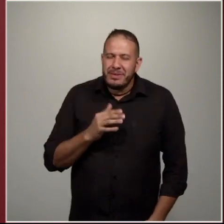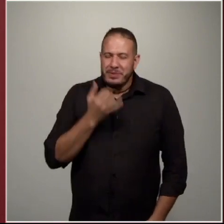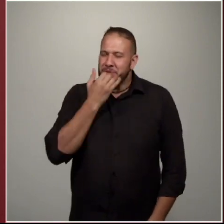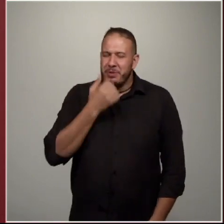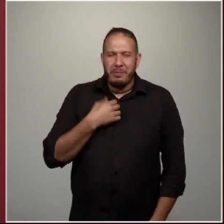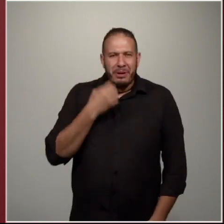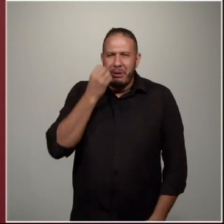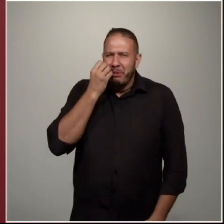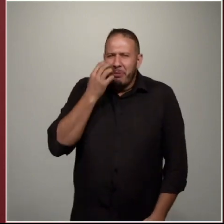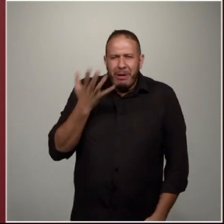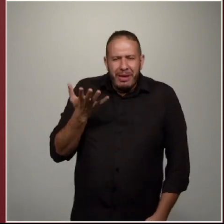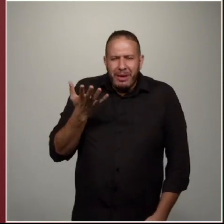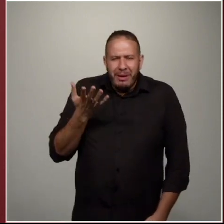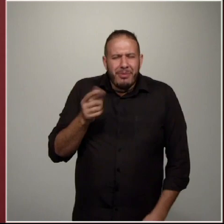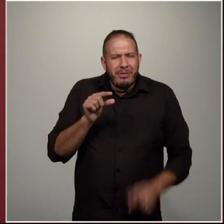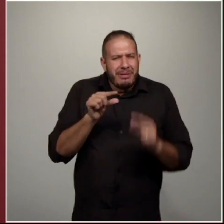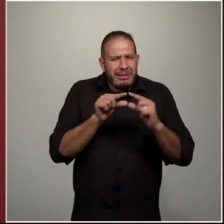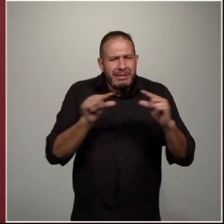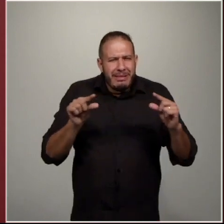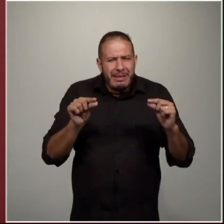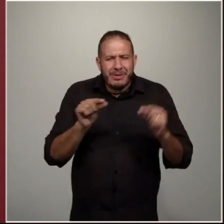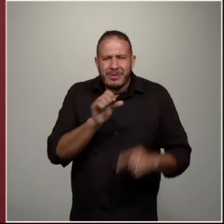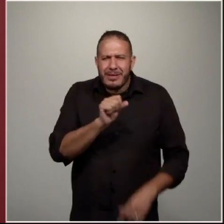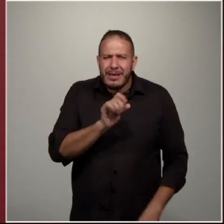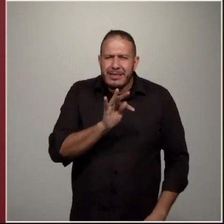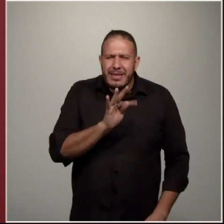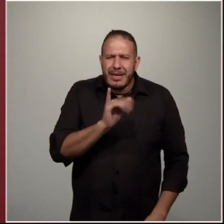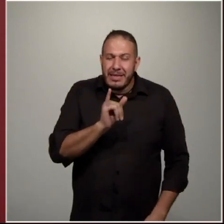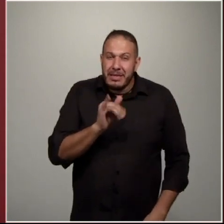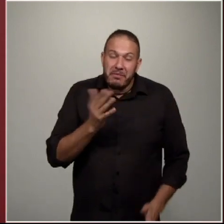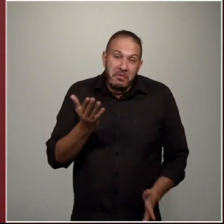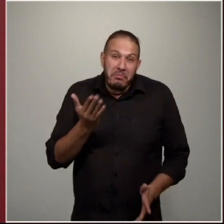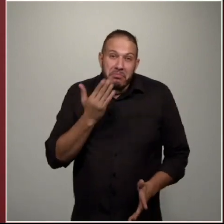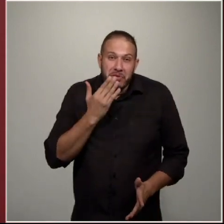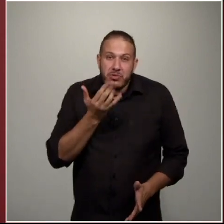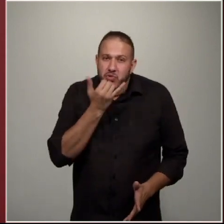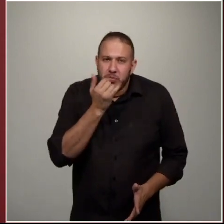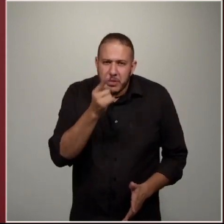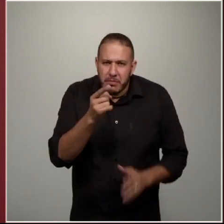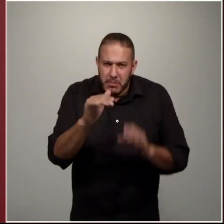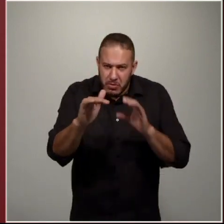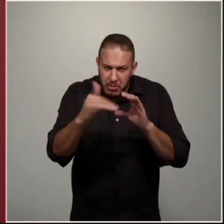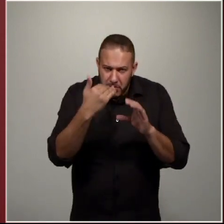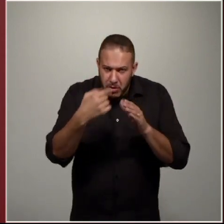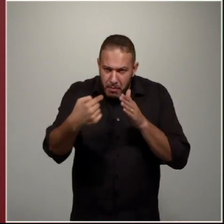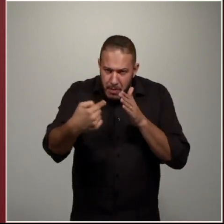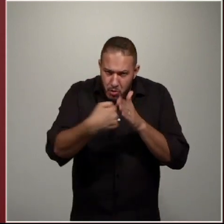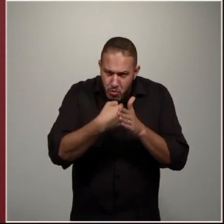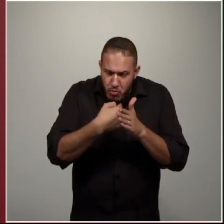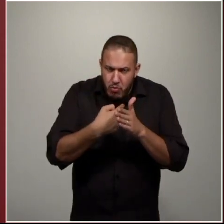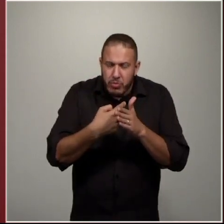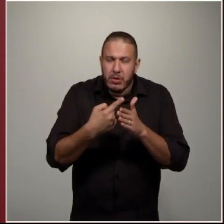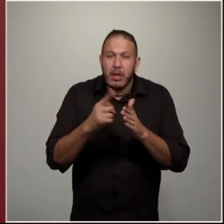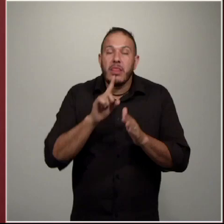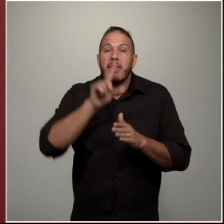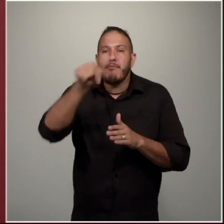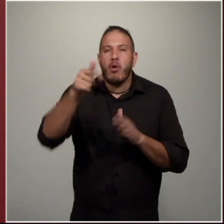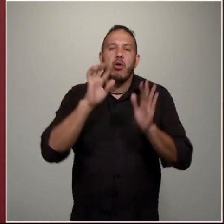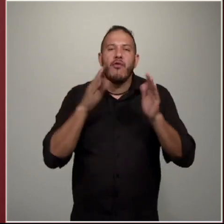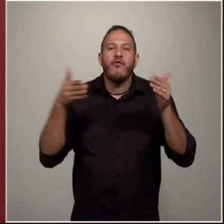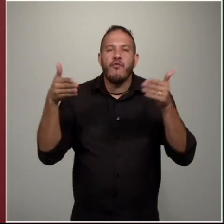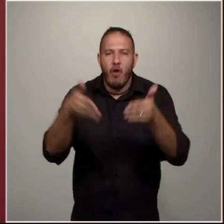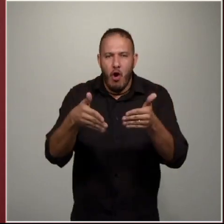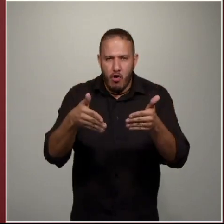exatamente onde está esse trecho eu vou pedir pra quem viu essa questão fazer essa questão no fórum e e